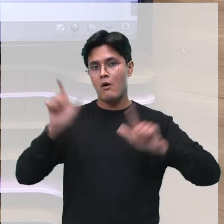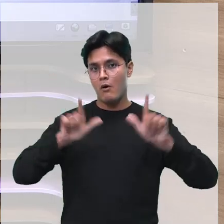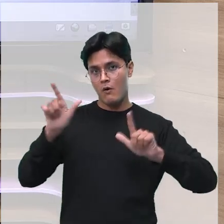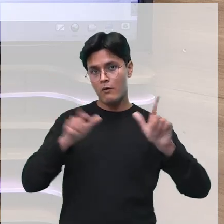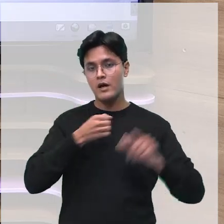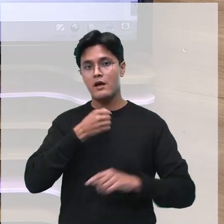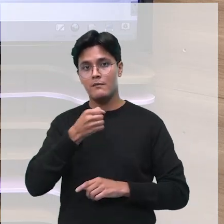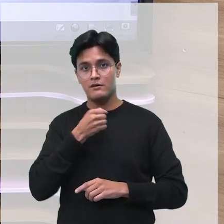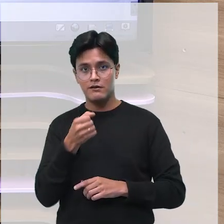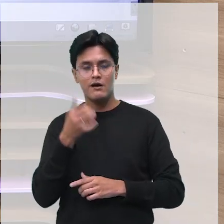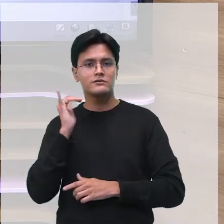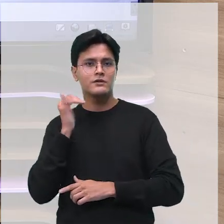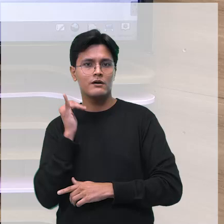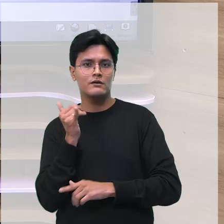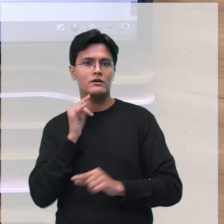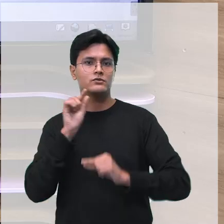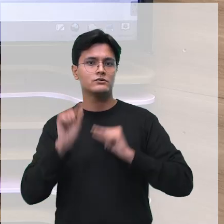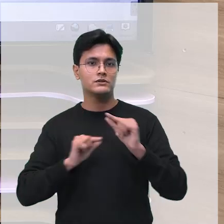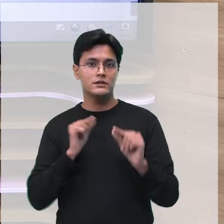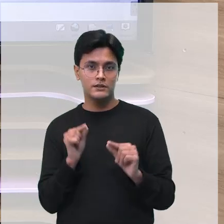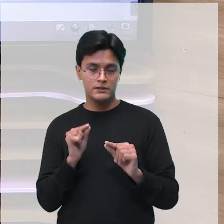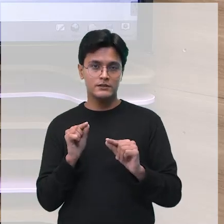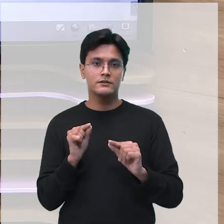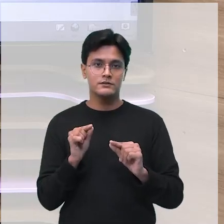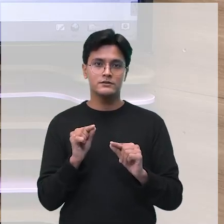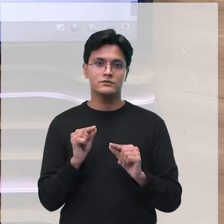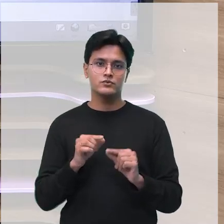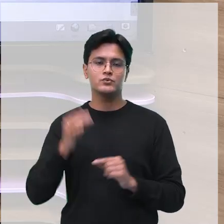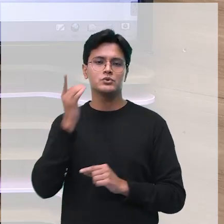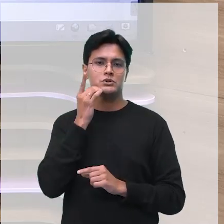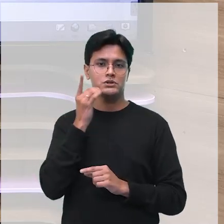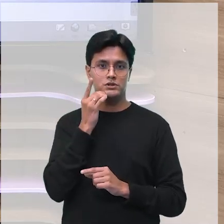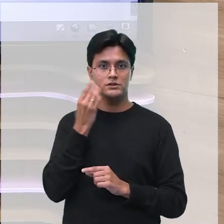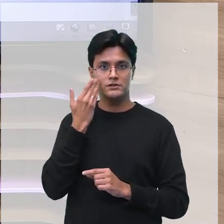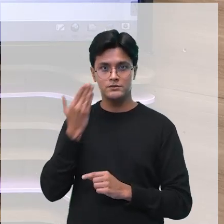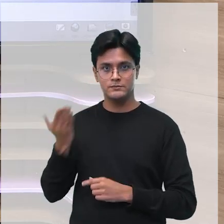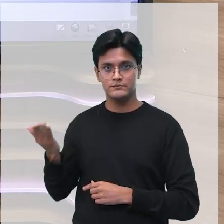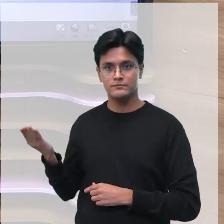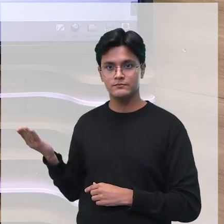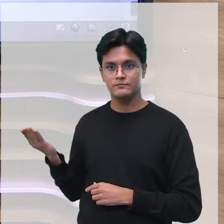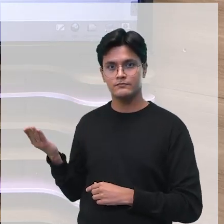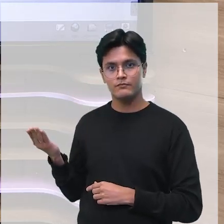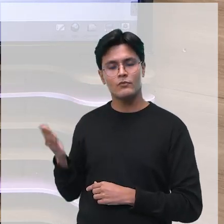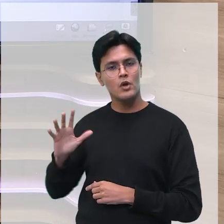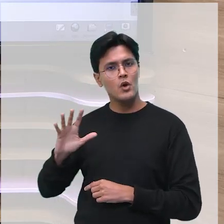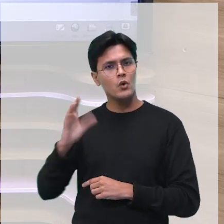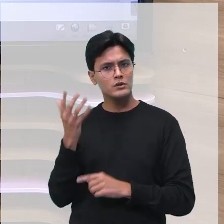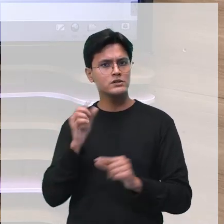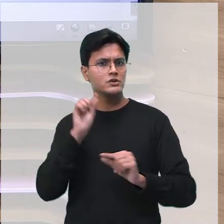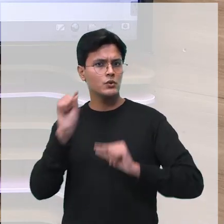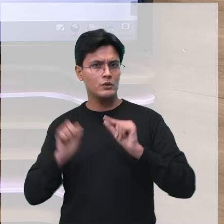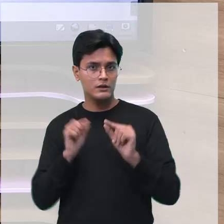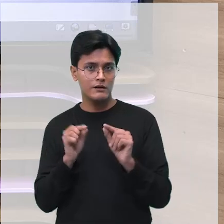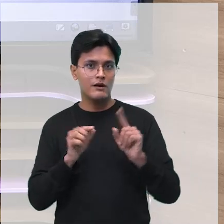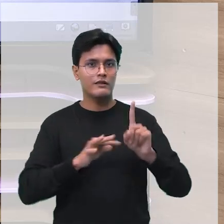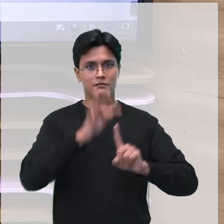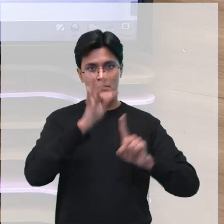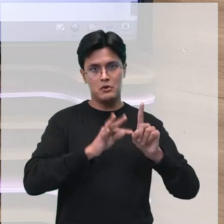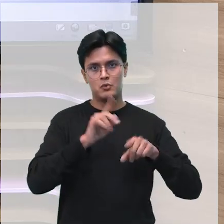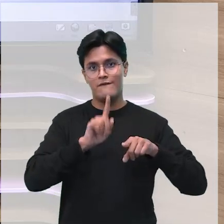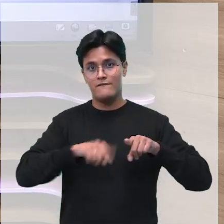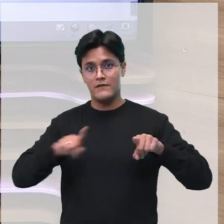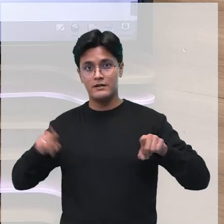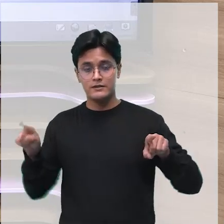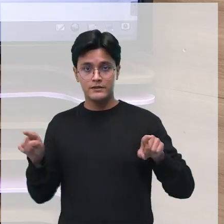aqui ele tá narrando que eh nesse nesses dias aqui houve variação de temperatura né